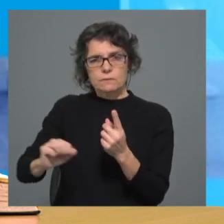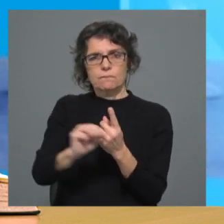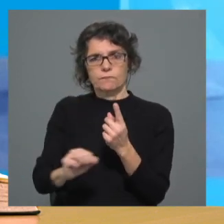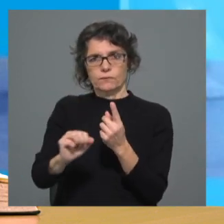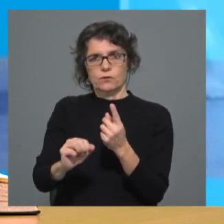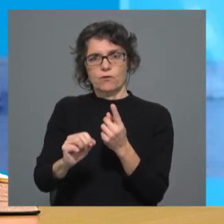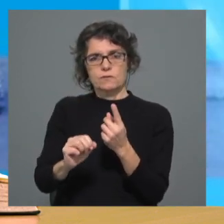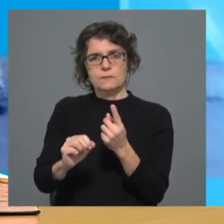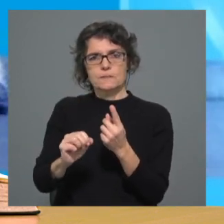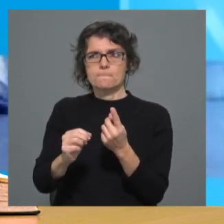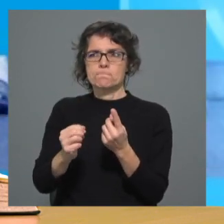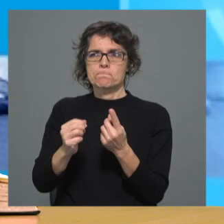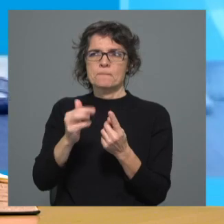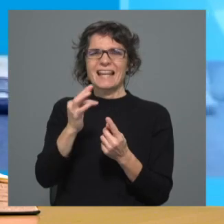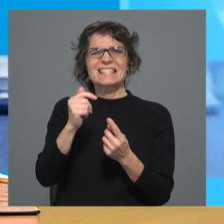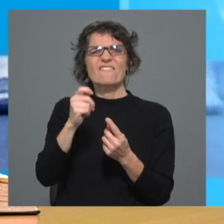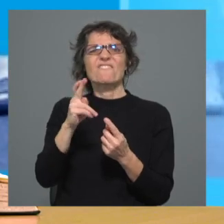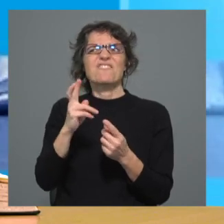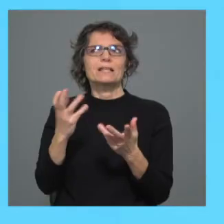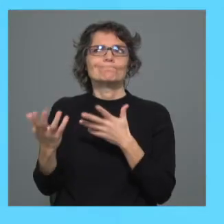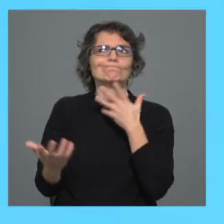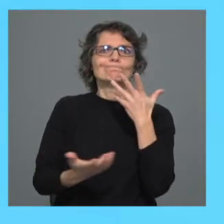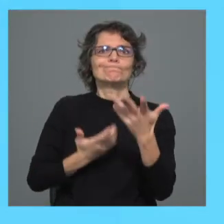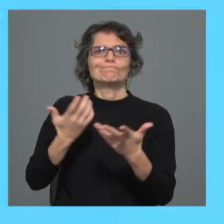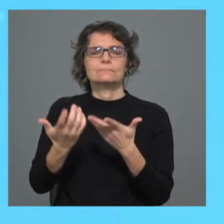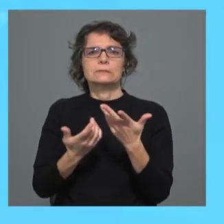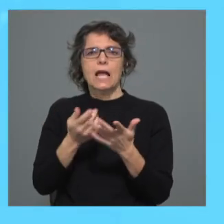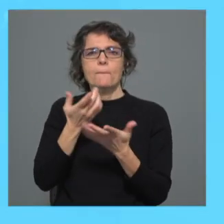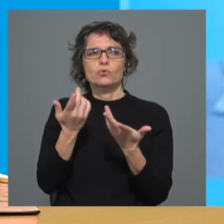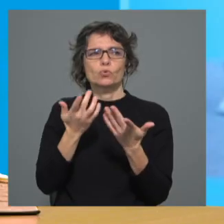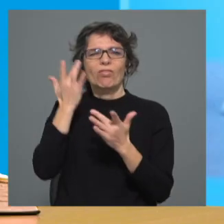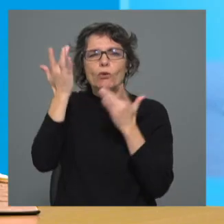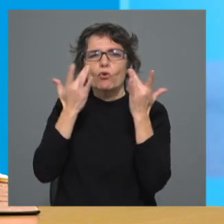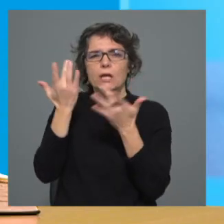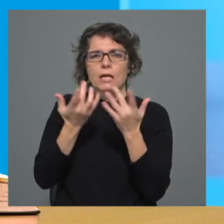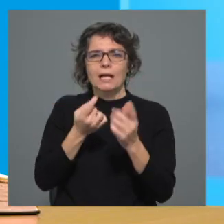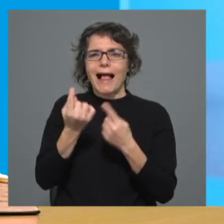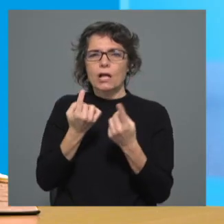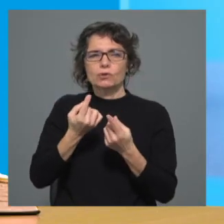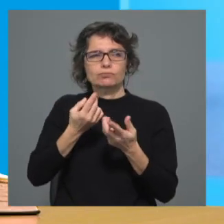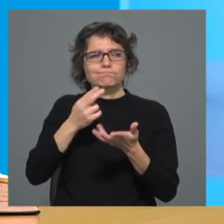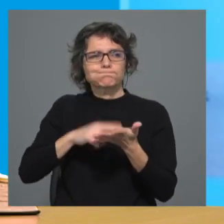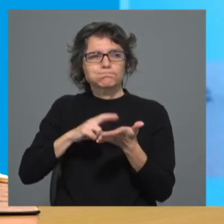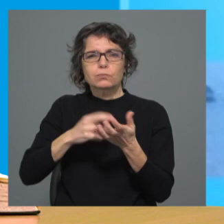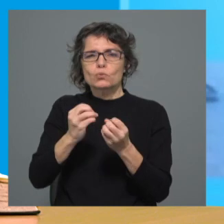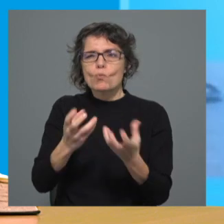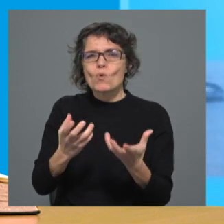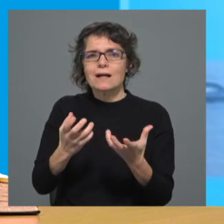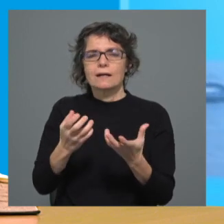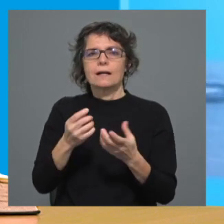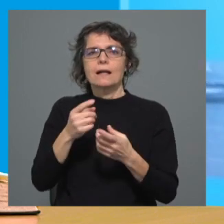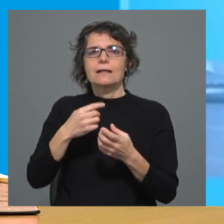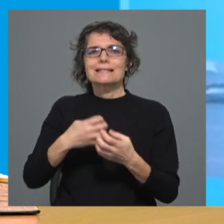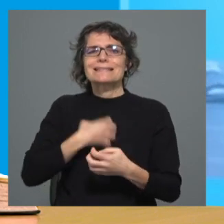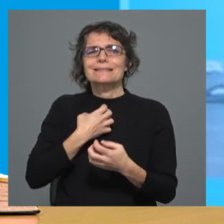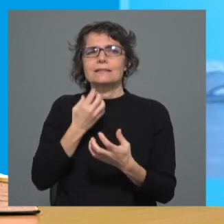gente, uma concepção de fé que é muito teórica e é muito abstrata. Nas primeiras comunidades e